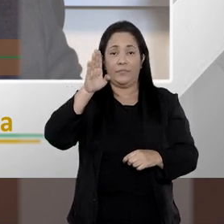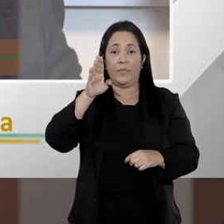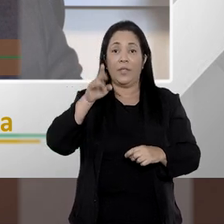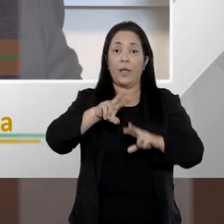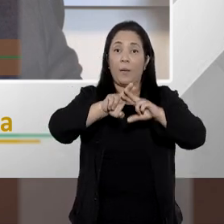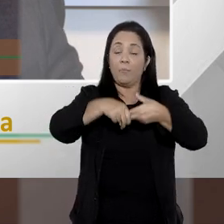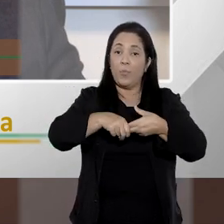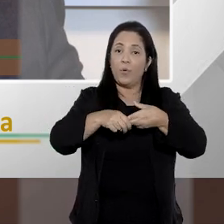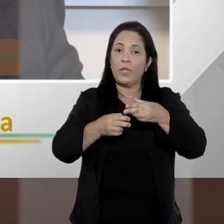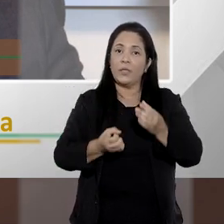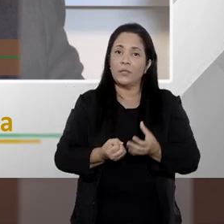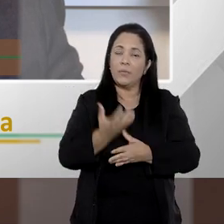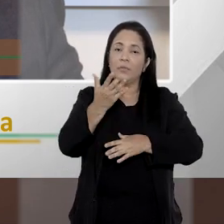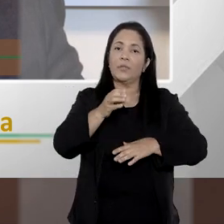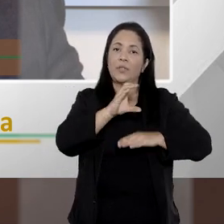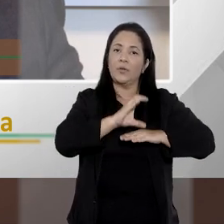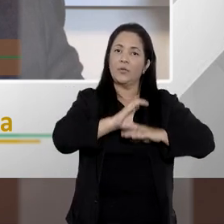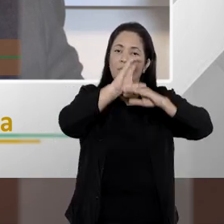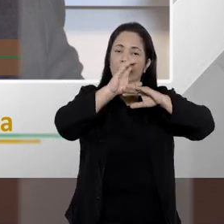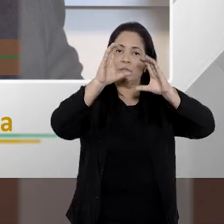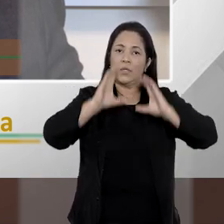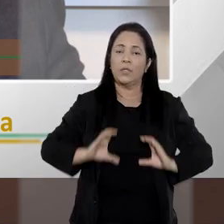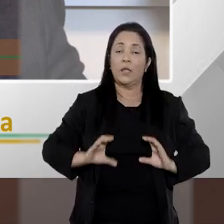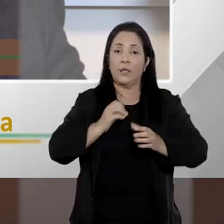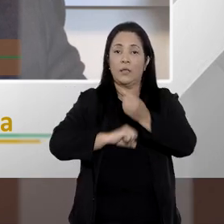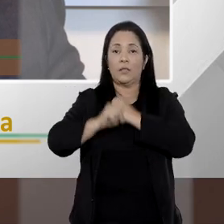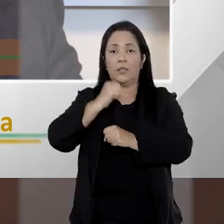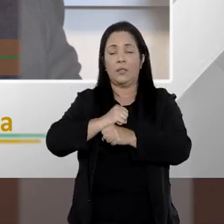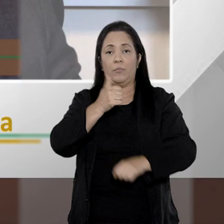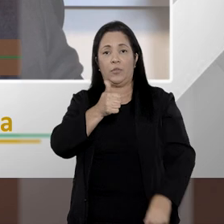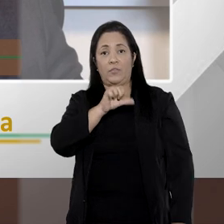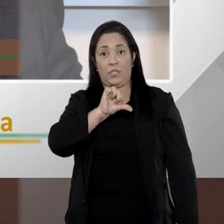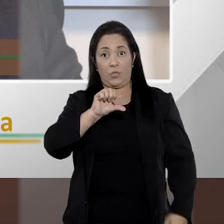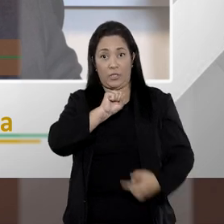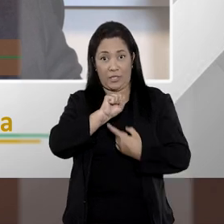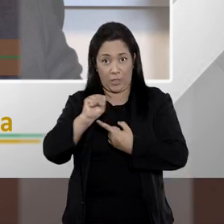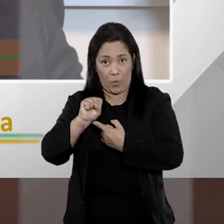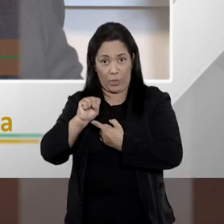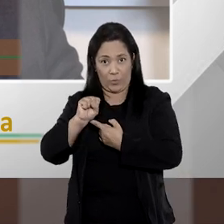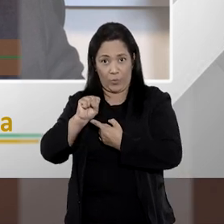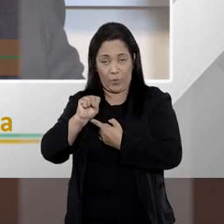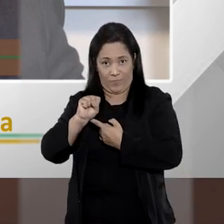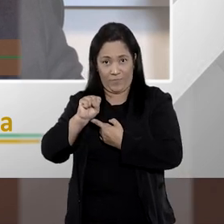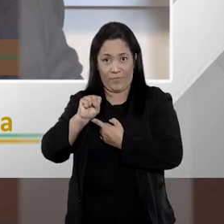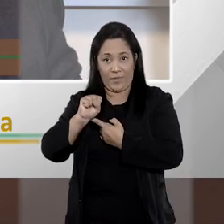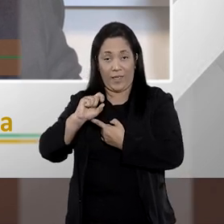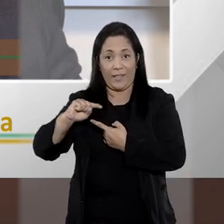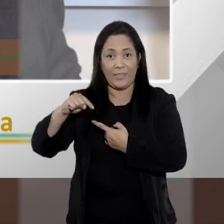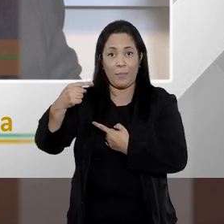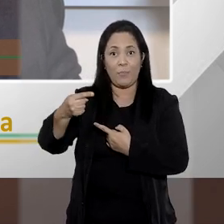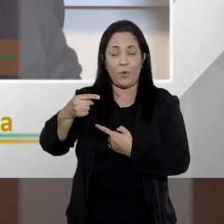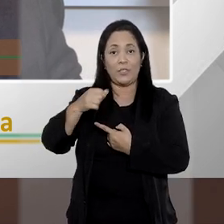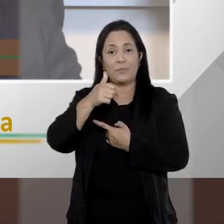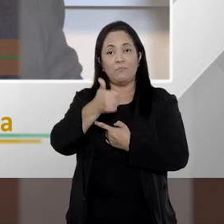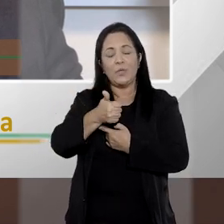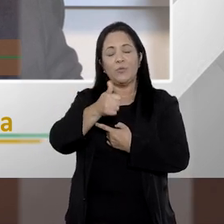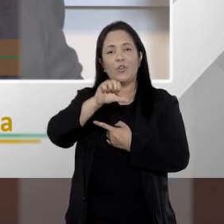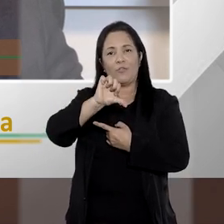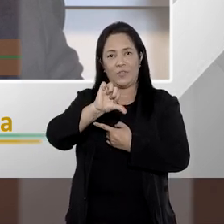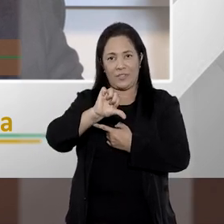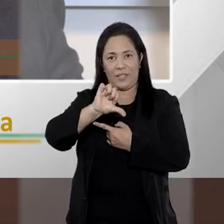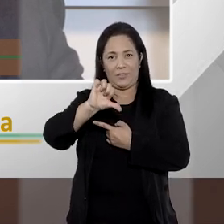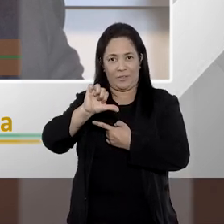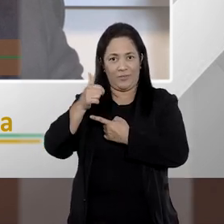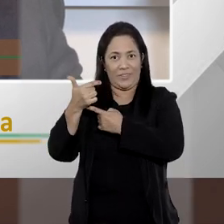com a promulgação da Constituição Cidadã em 1988, portanto, 4 anos depois da promulgação da lei de